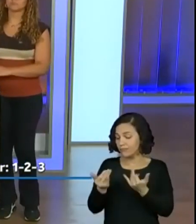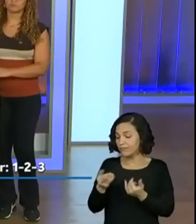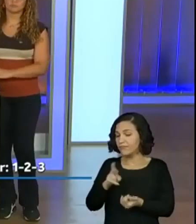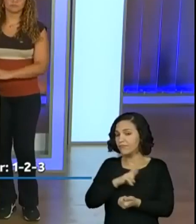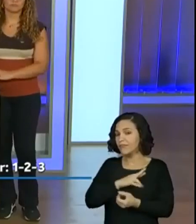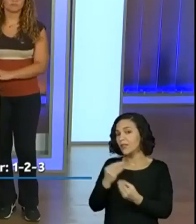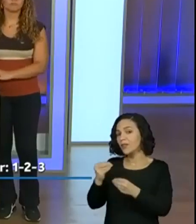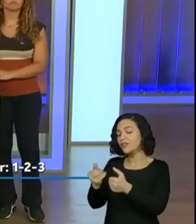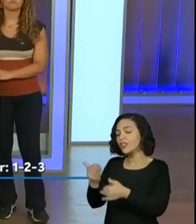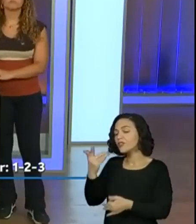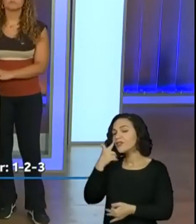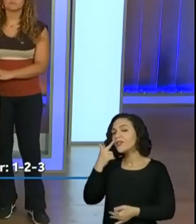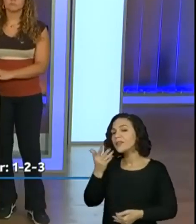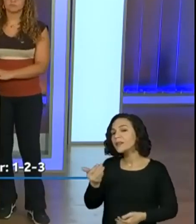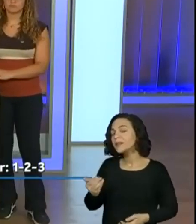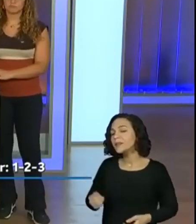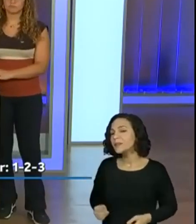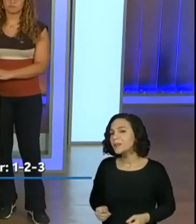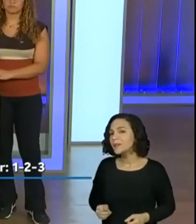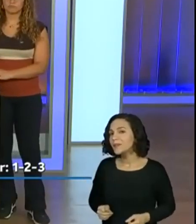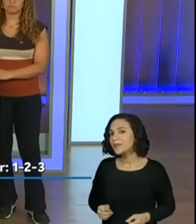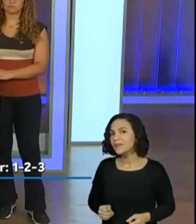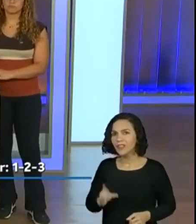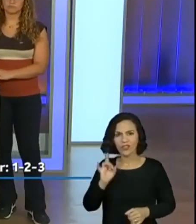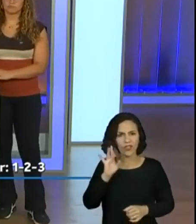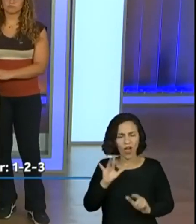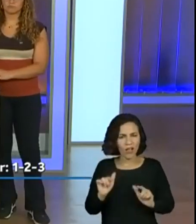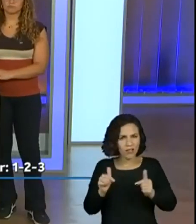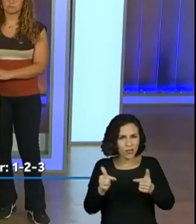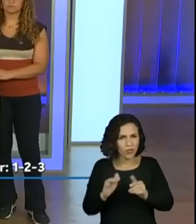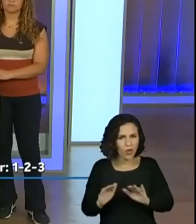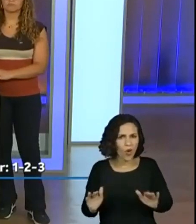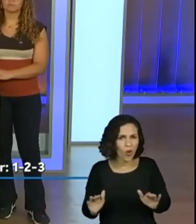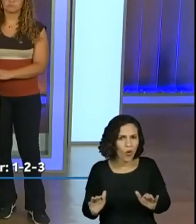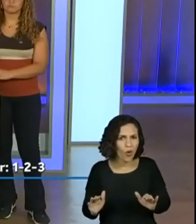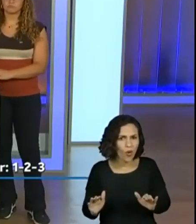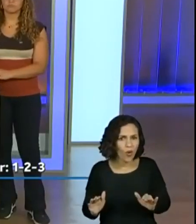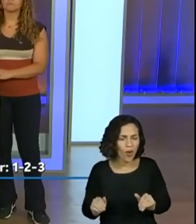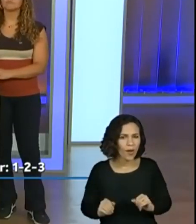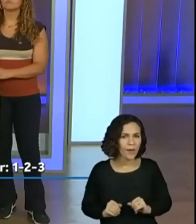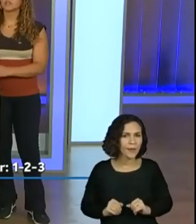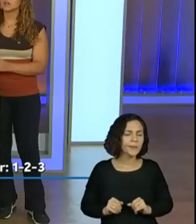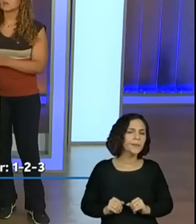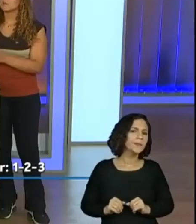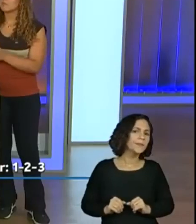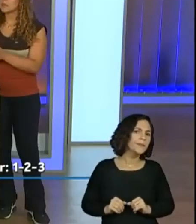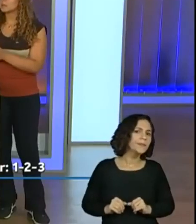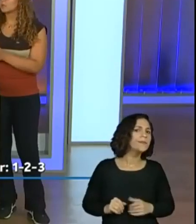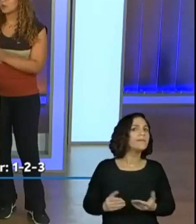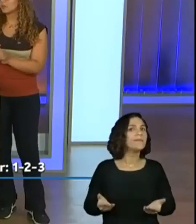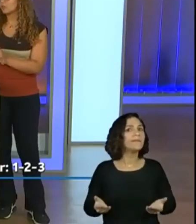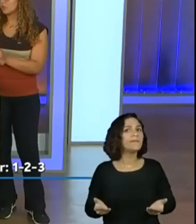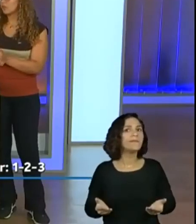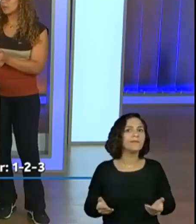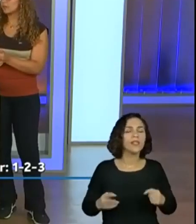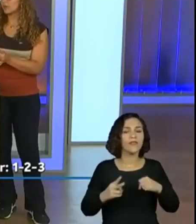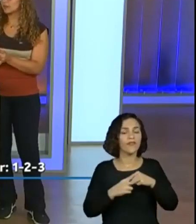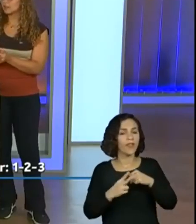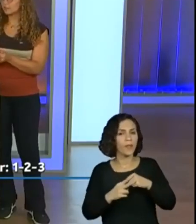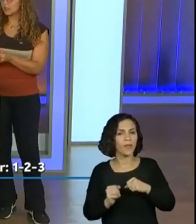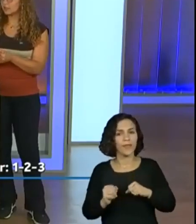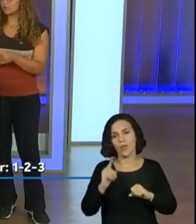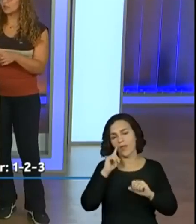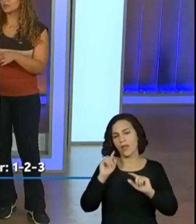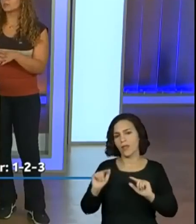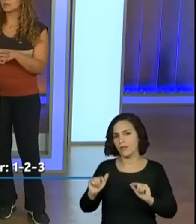vocês. O que é verbo? Coloquem pra gente. É só ação? E aí? Só ação? Verbo, ações,